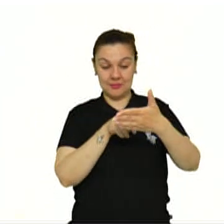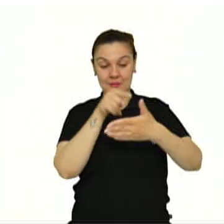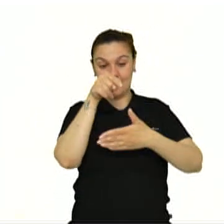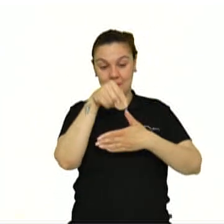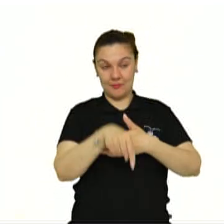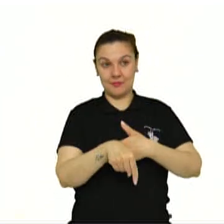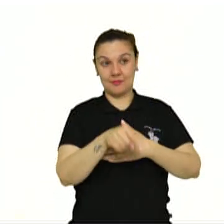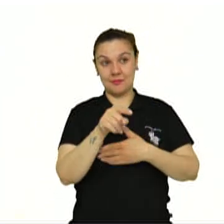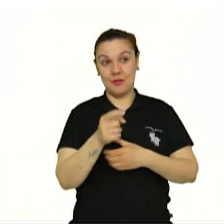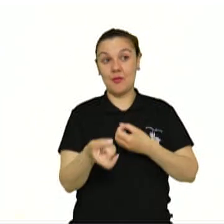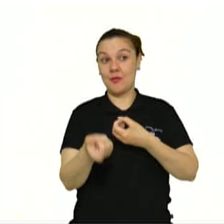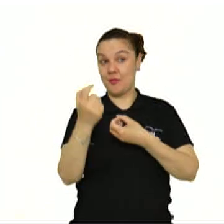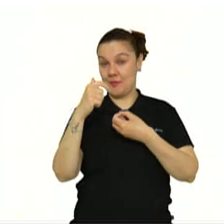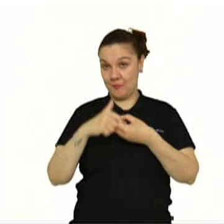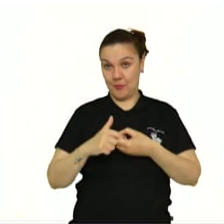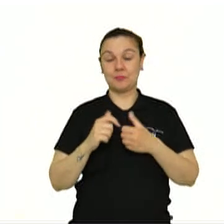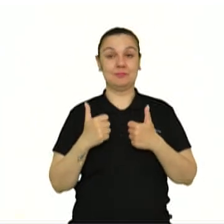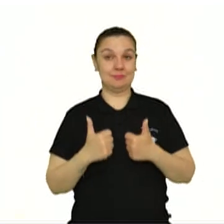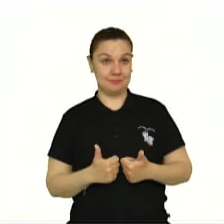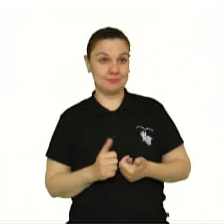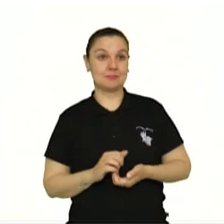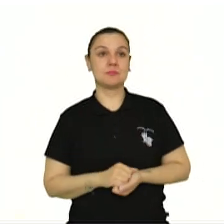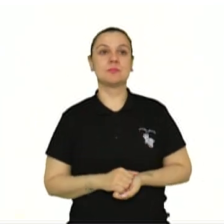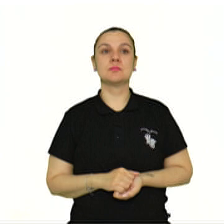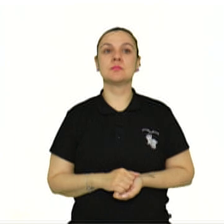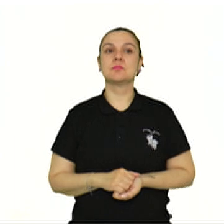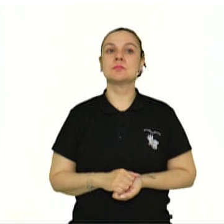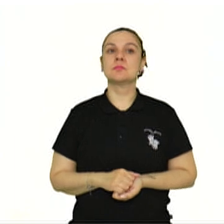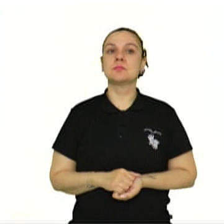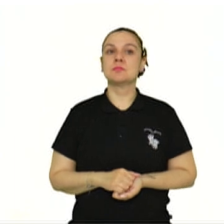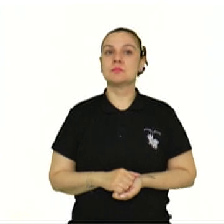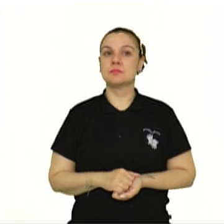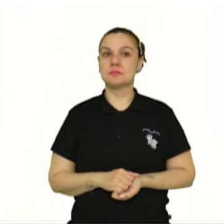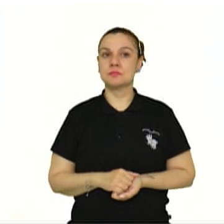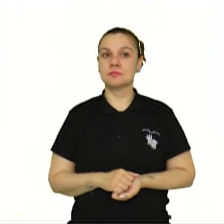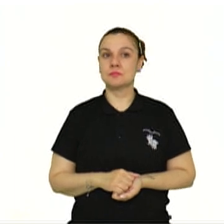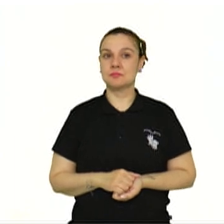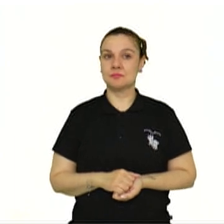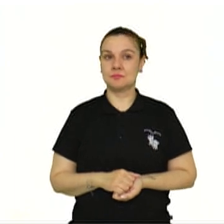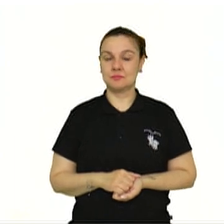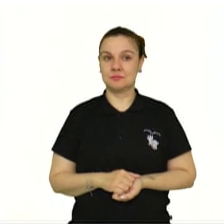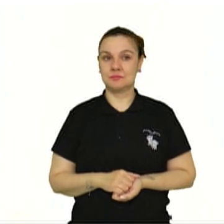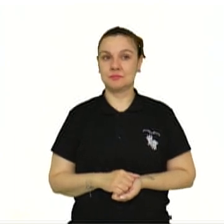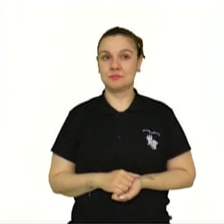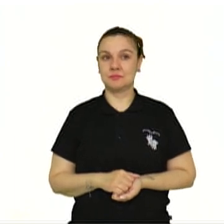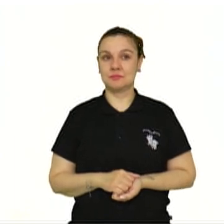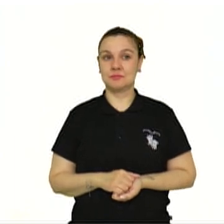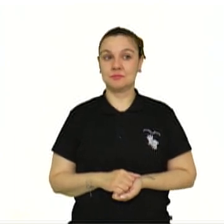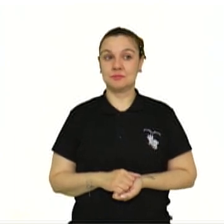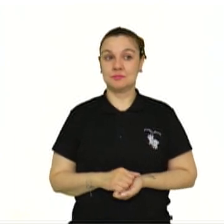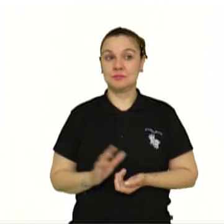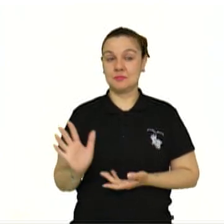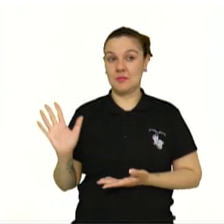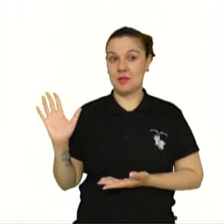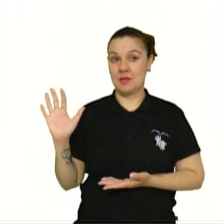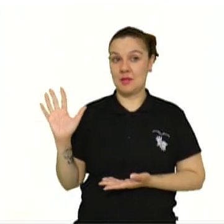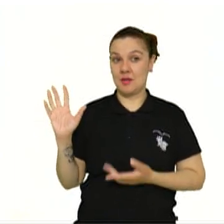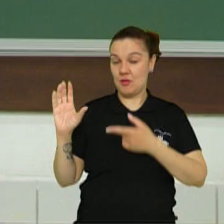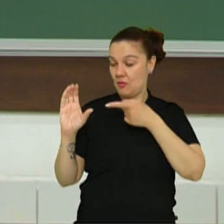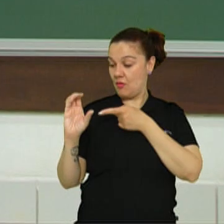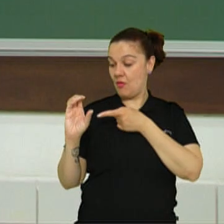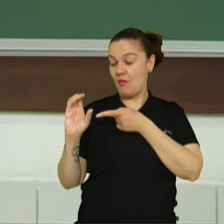é considerado let e volta o saque, tá bom? Agora vamos para algumas batidas, tá? Então, forehand